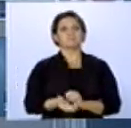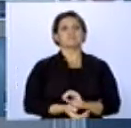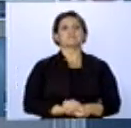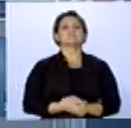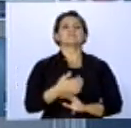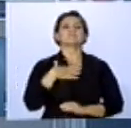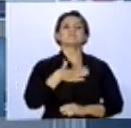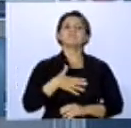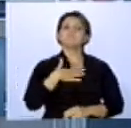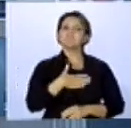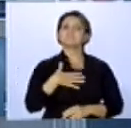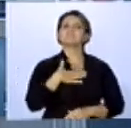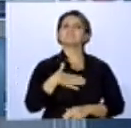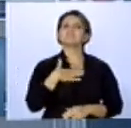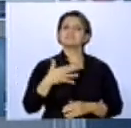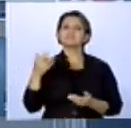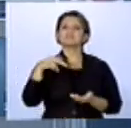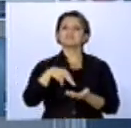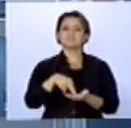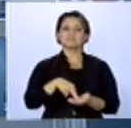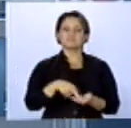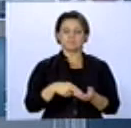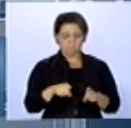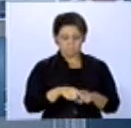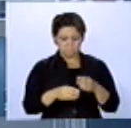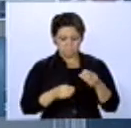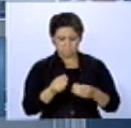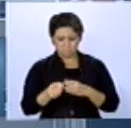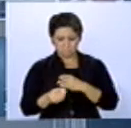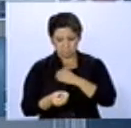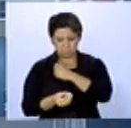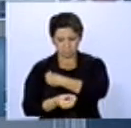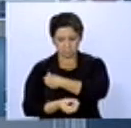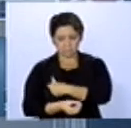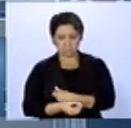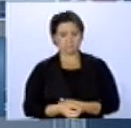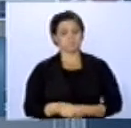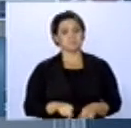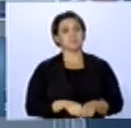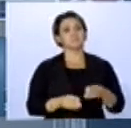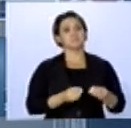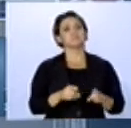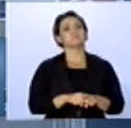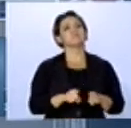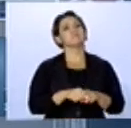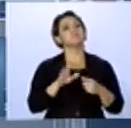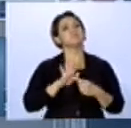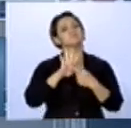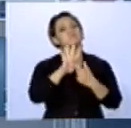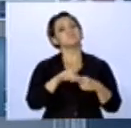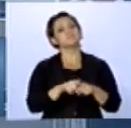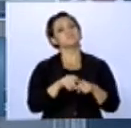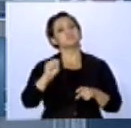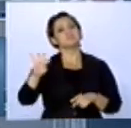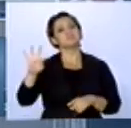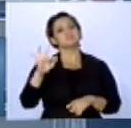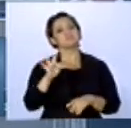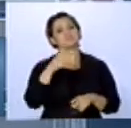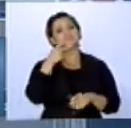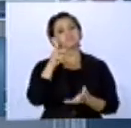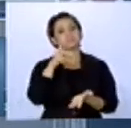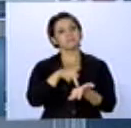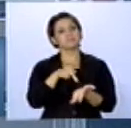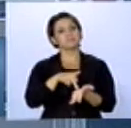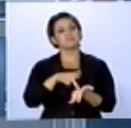satisfação ocupar nesse momento Essa tribuna em primeiro lugar por ver esse Supremo Tribunal Federal mais uma vez